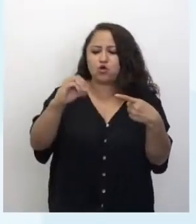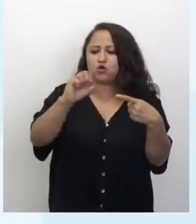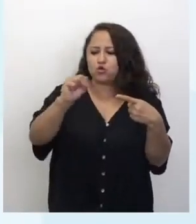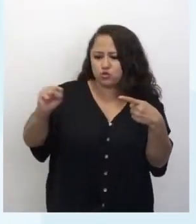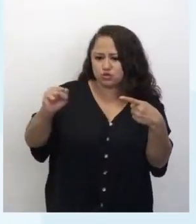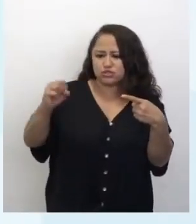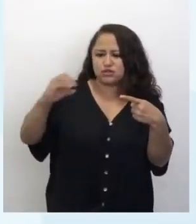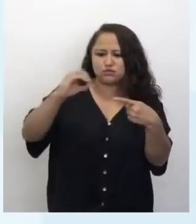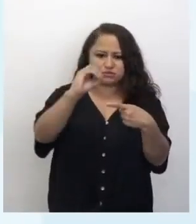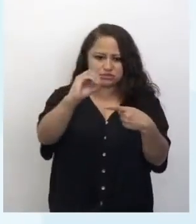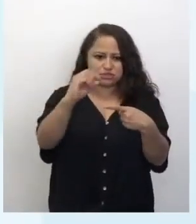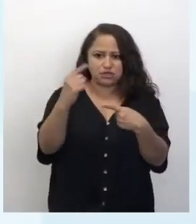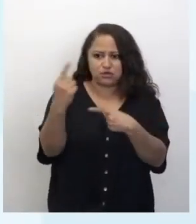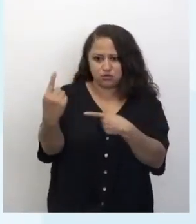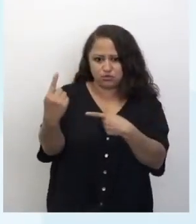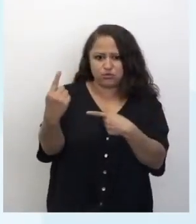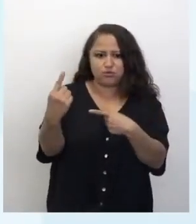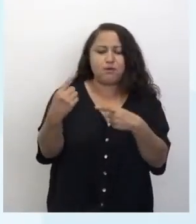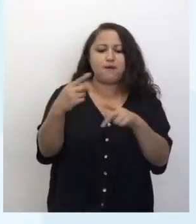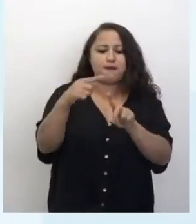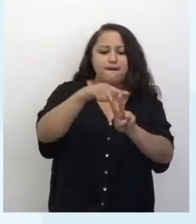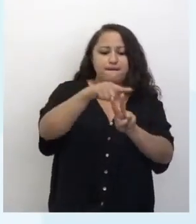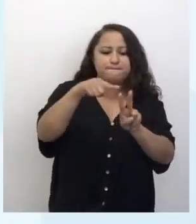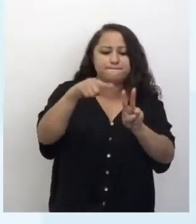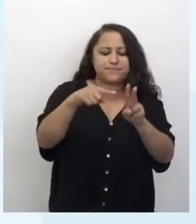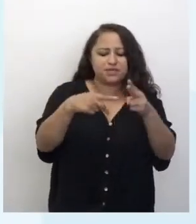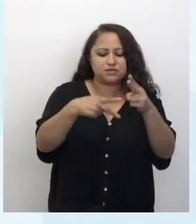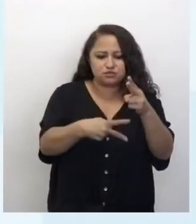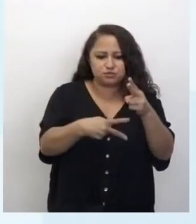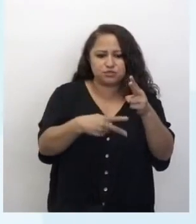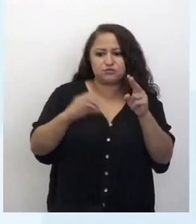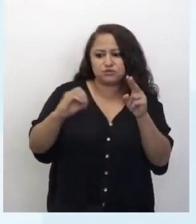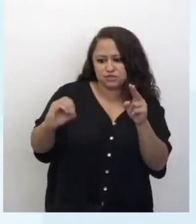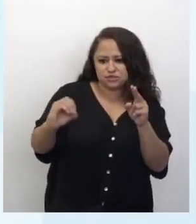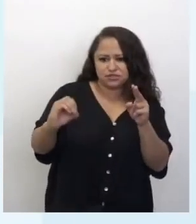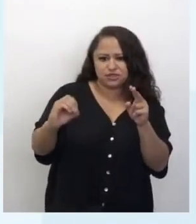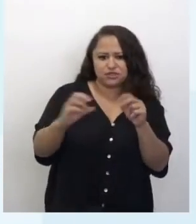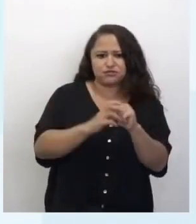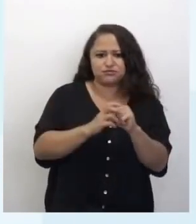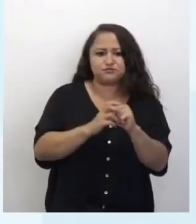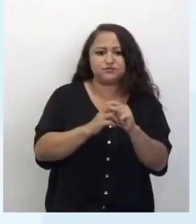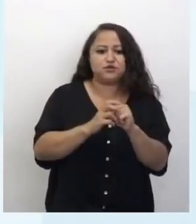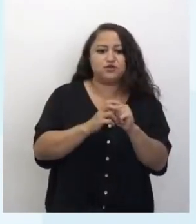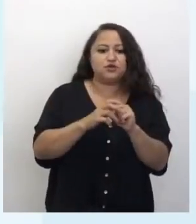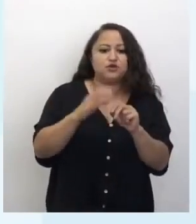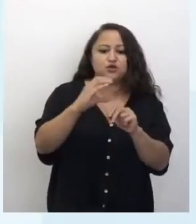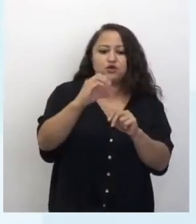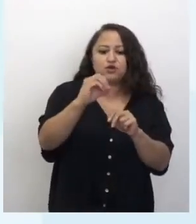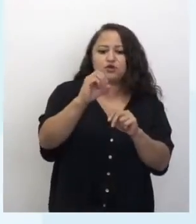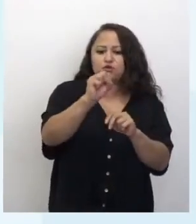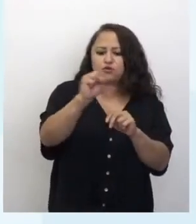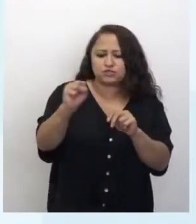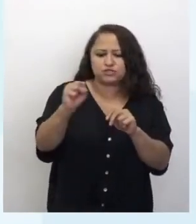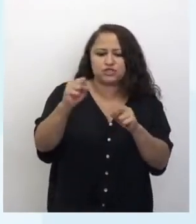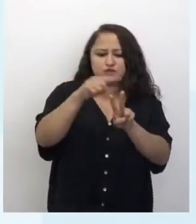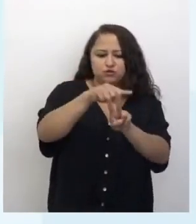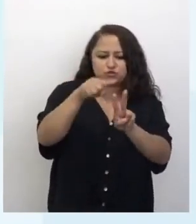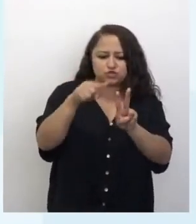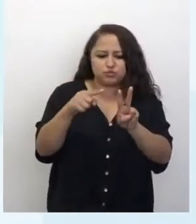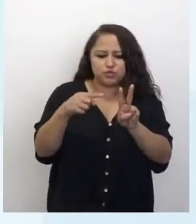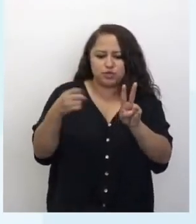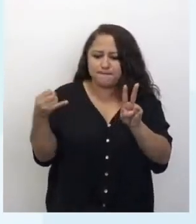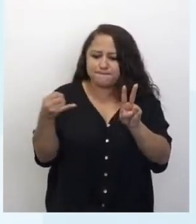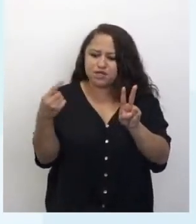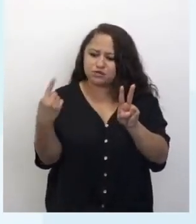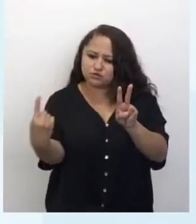1. Π sobre 2 é 0. Olha, caiu no mesmo pontinho. Cosseno de π menos 1. 3π sobre